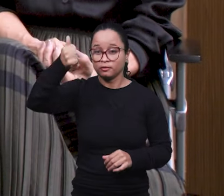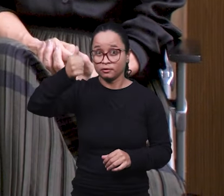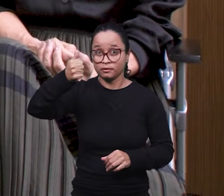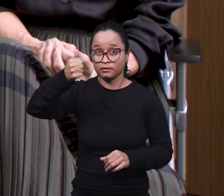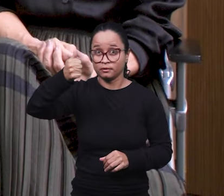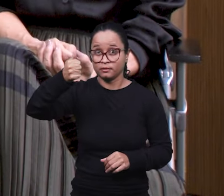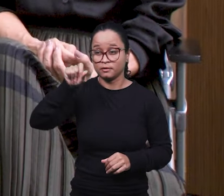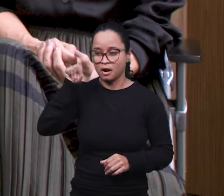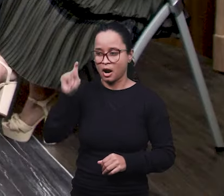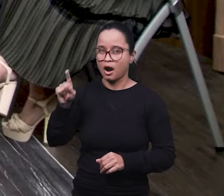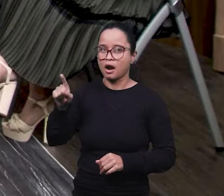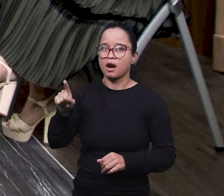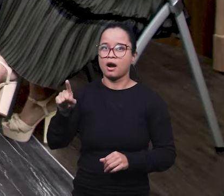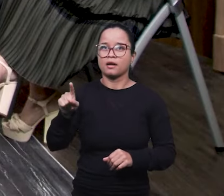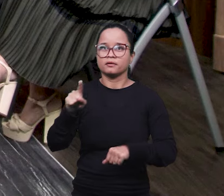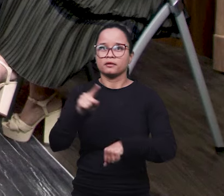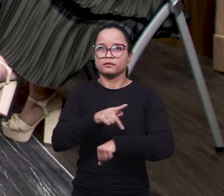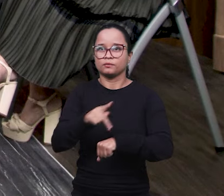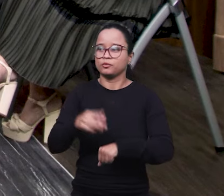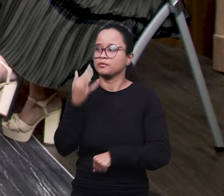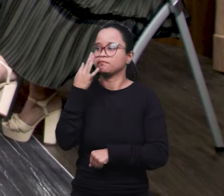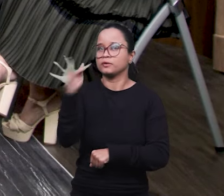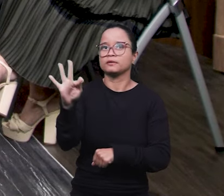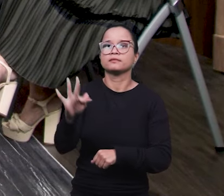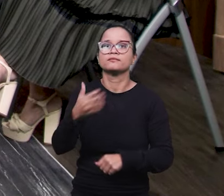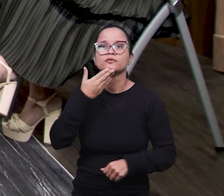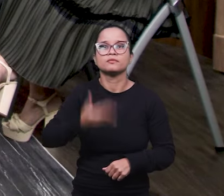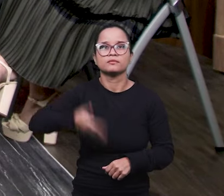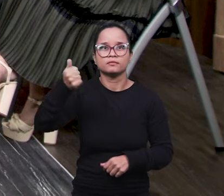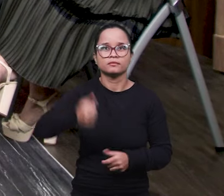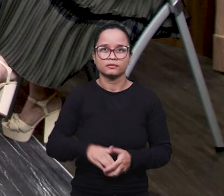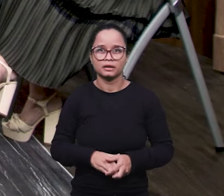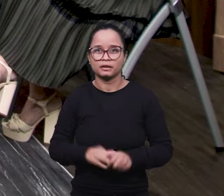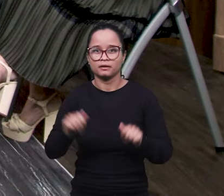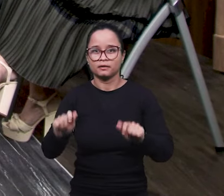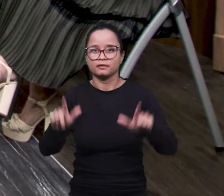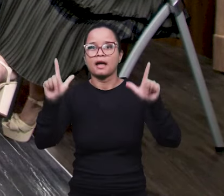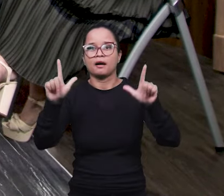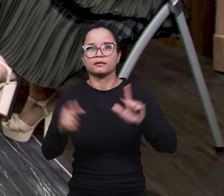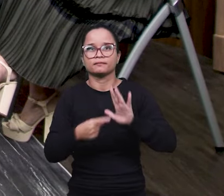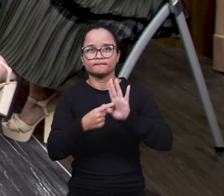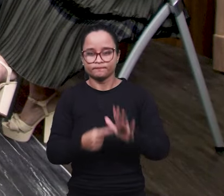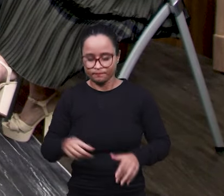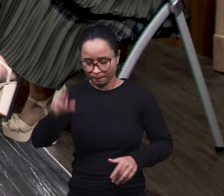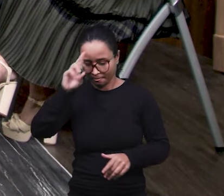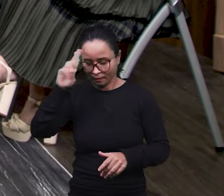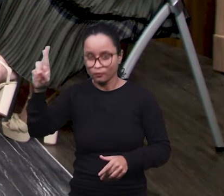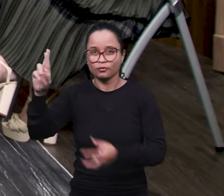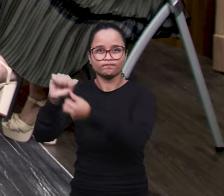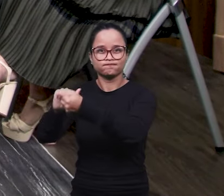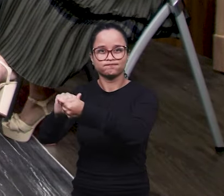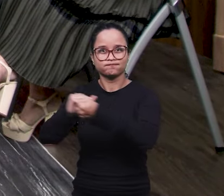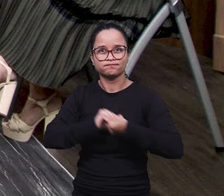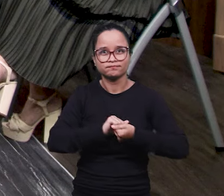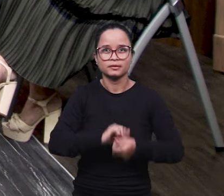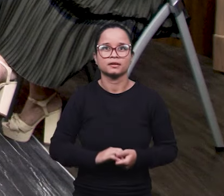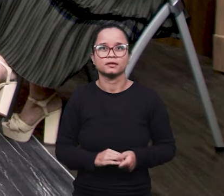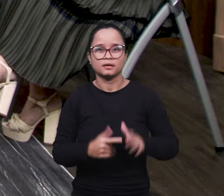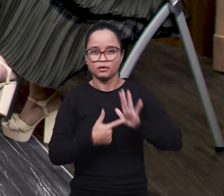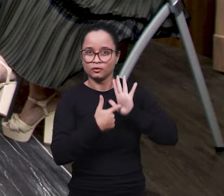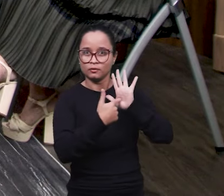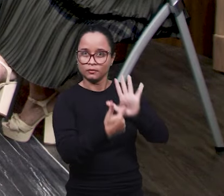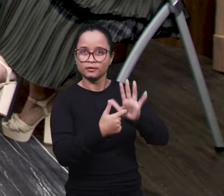daquele ano dentre centenas de é um destaque né o senhor vai o senhor a nossa frente Bacana Então mas mostra assim